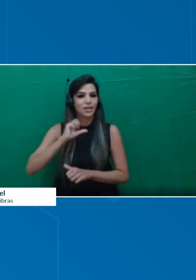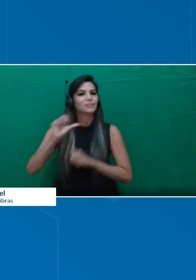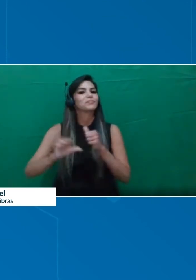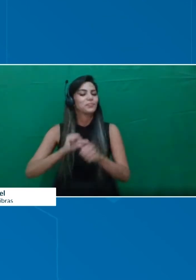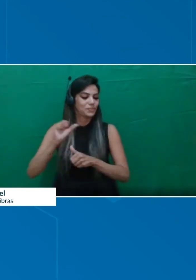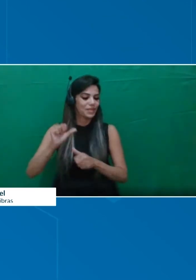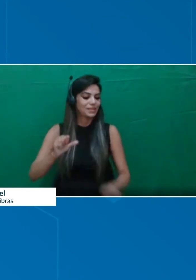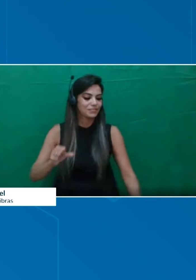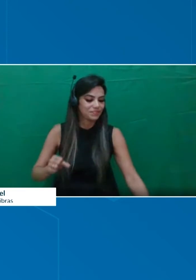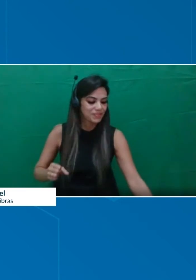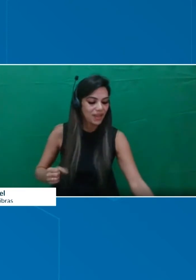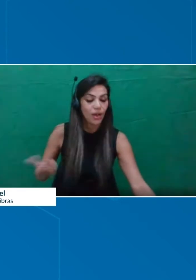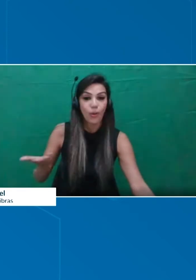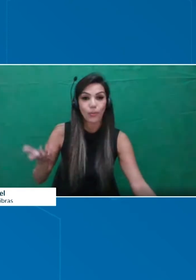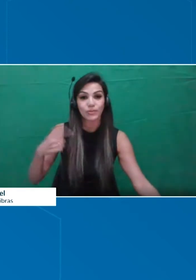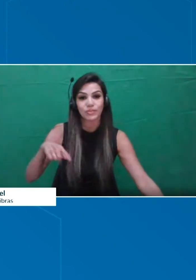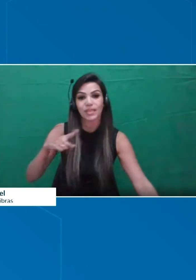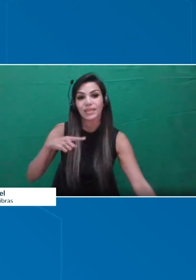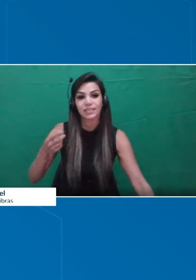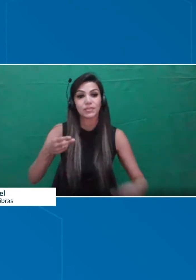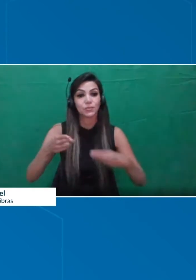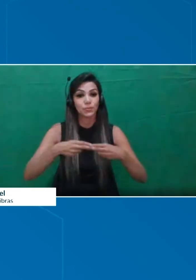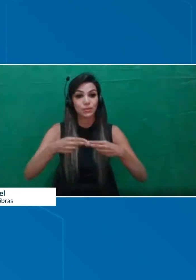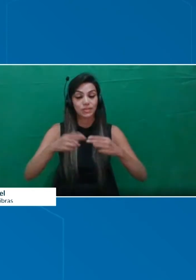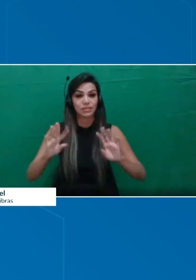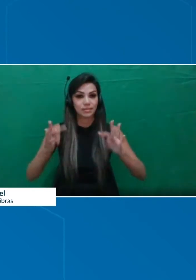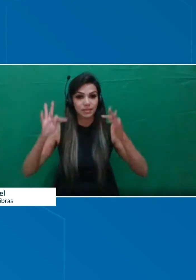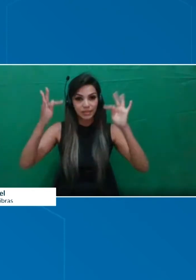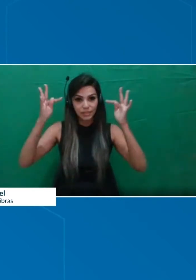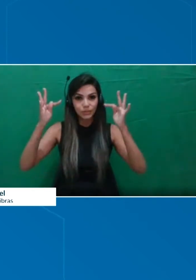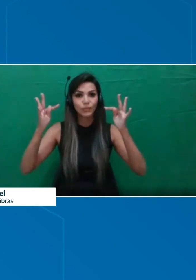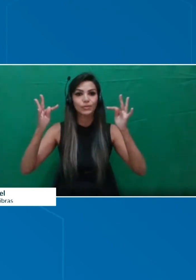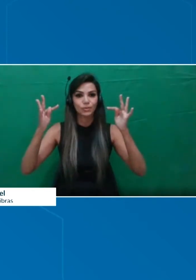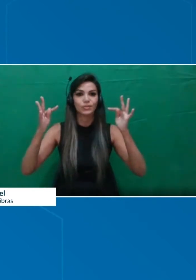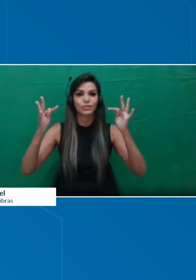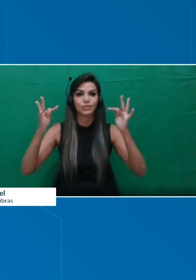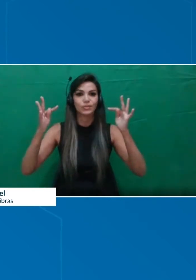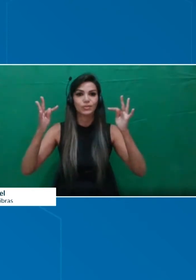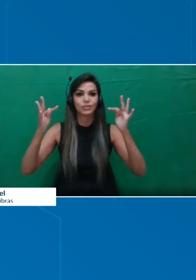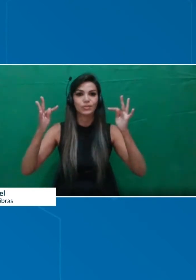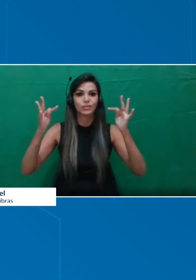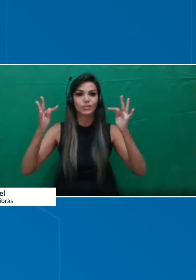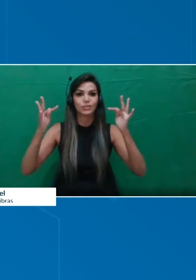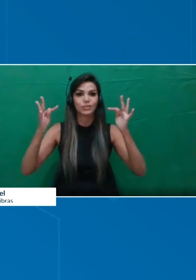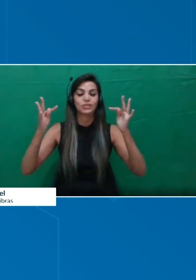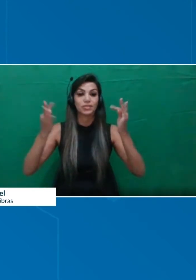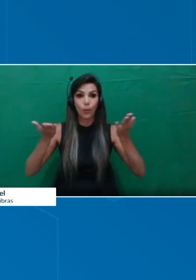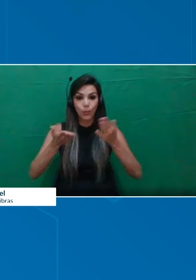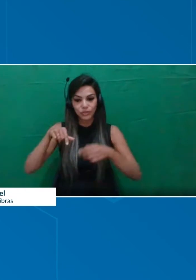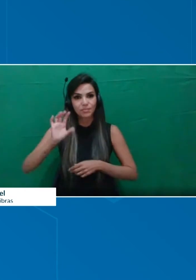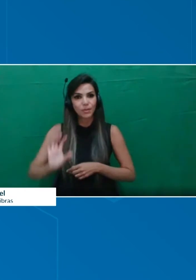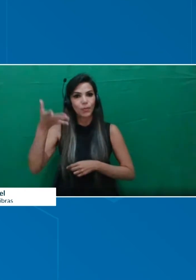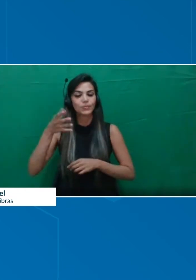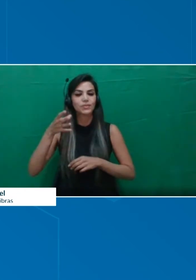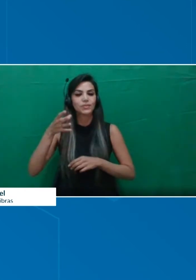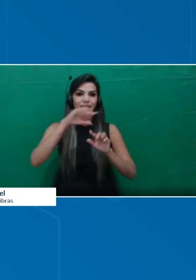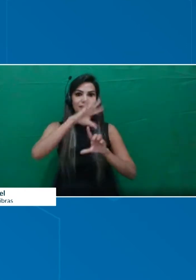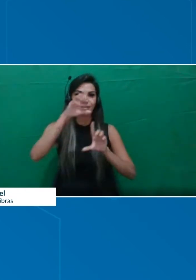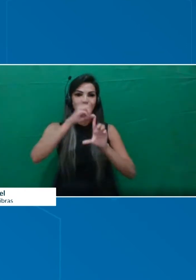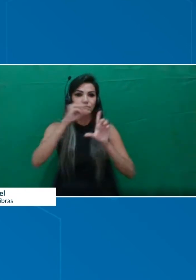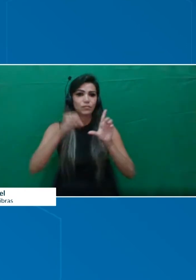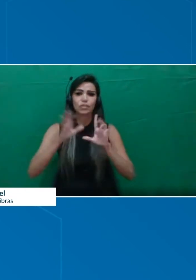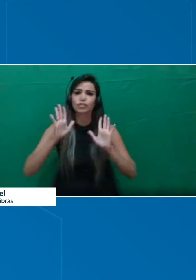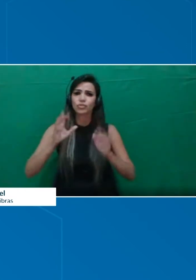está utilizando aqui hoje para fazer esse programa, ela tem quase 20 anos que ela existe. E a